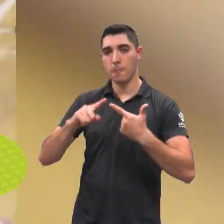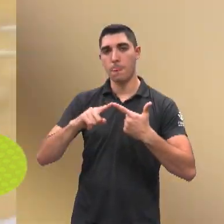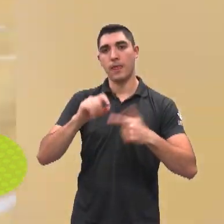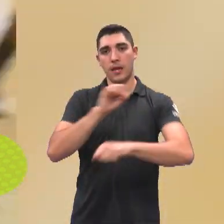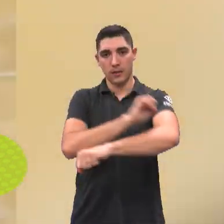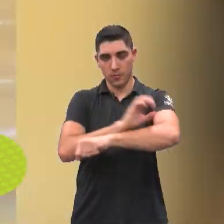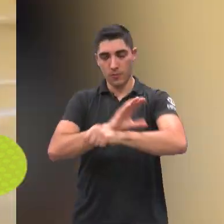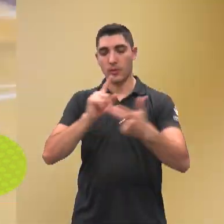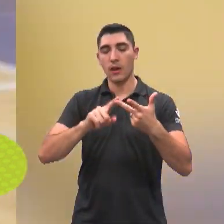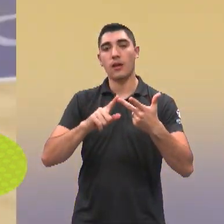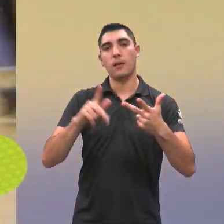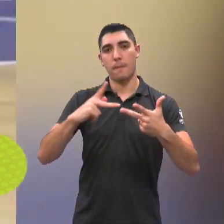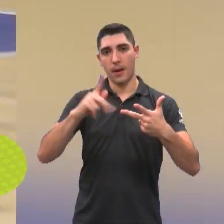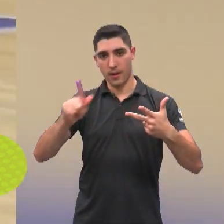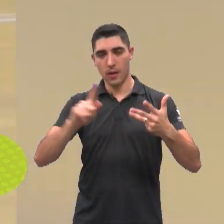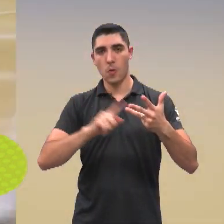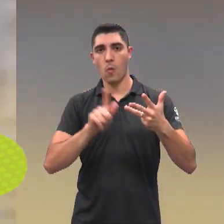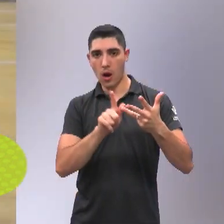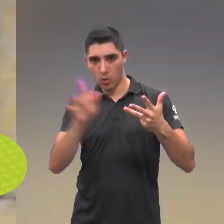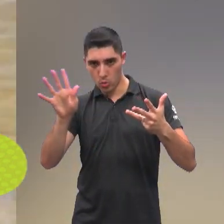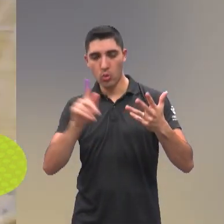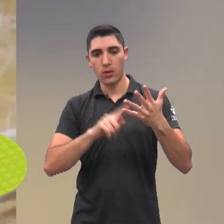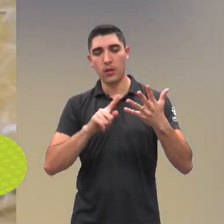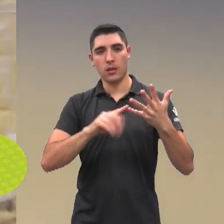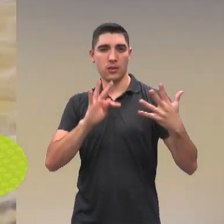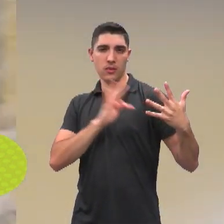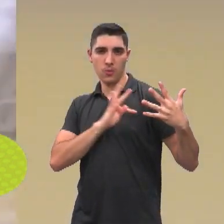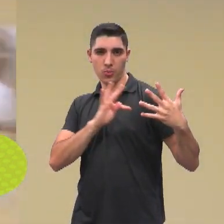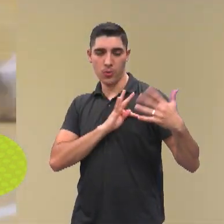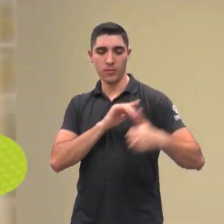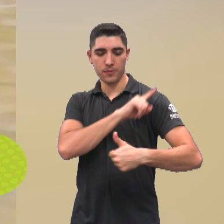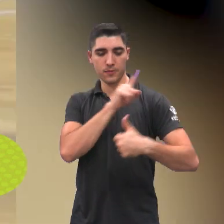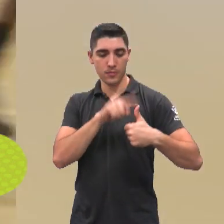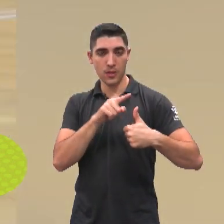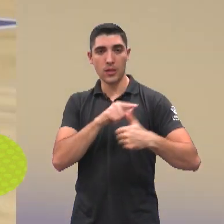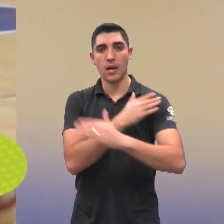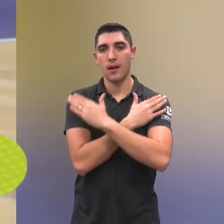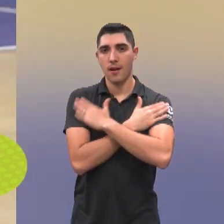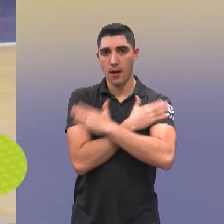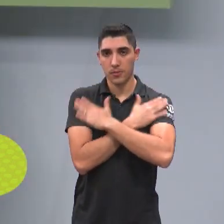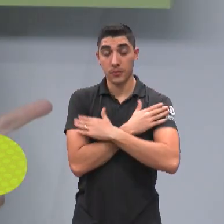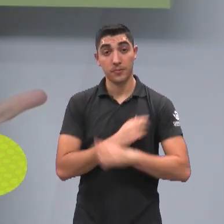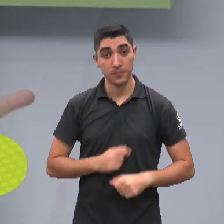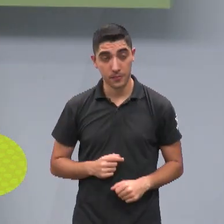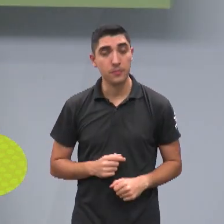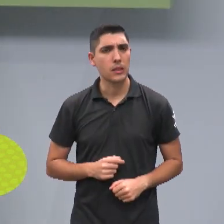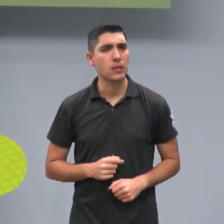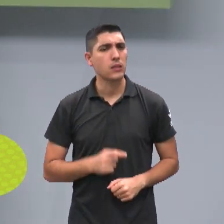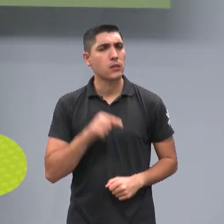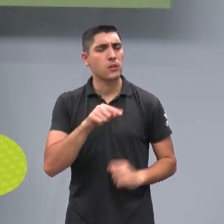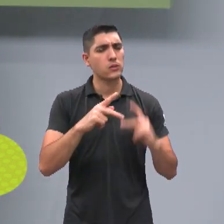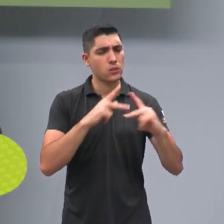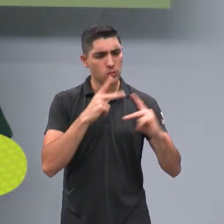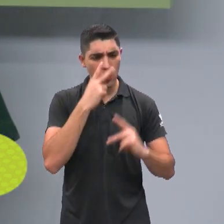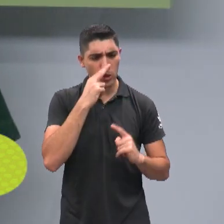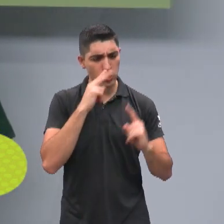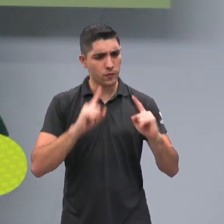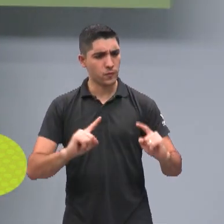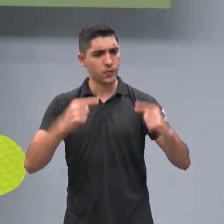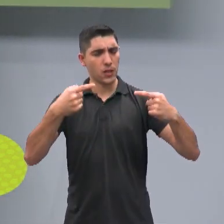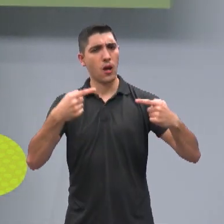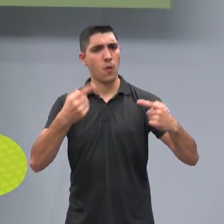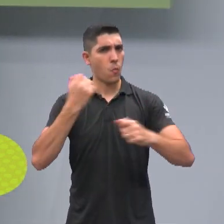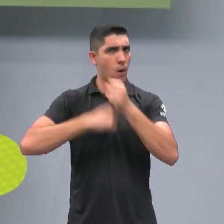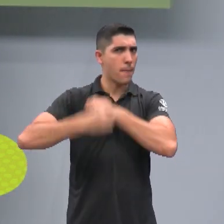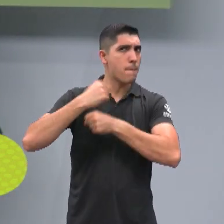Grande, Guarulhos, Instituto Lins, que é lá de Taboão da Serra, e o Campos do Jordão, Brunão. O São José, se não me engano, jogou na final, né, do ano